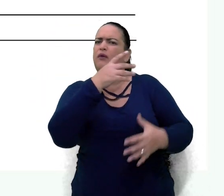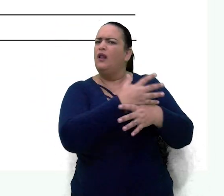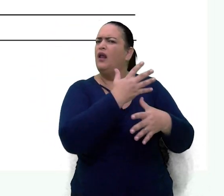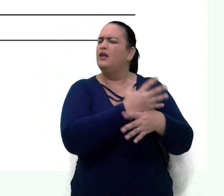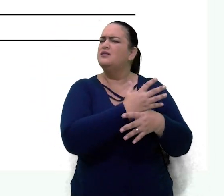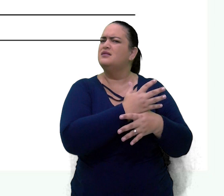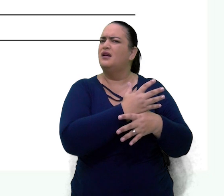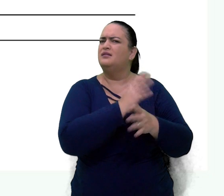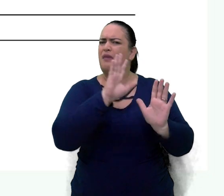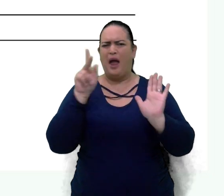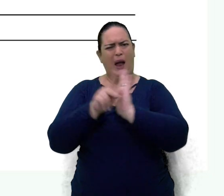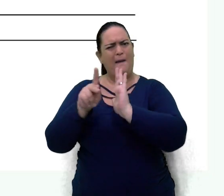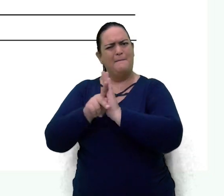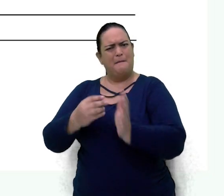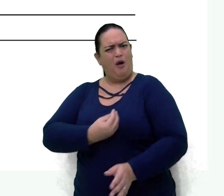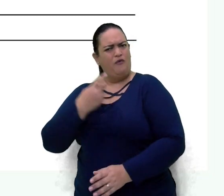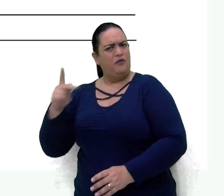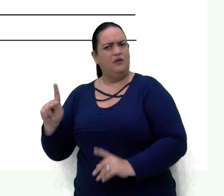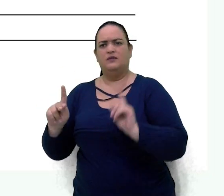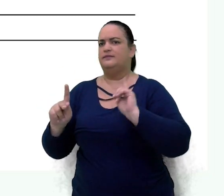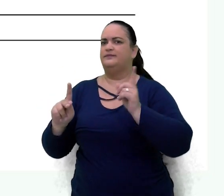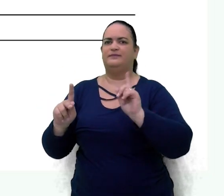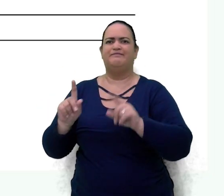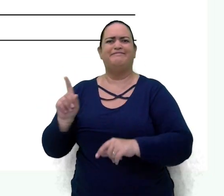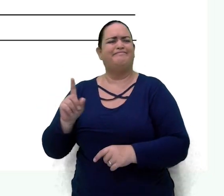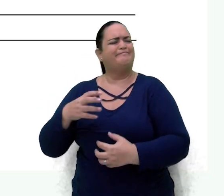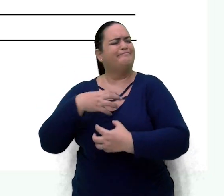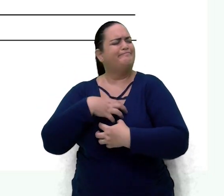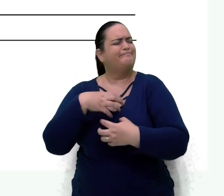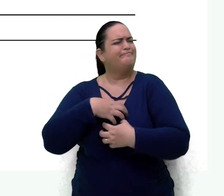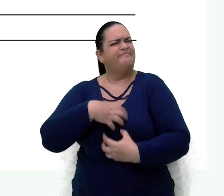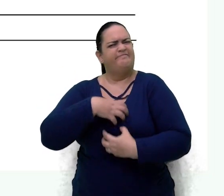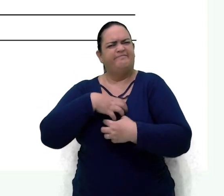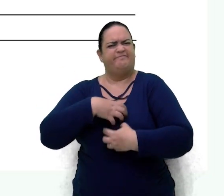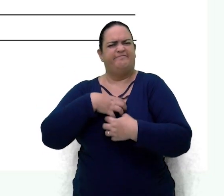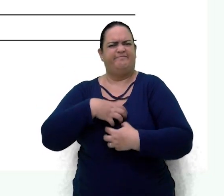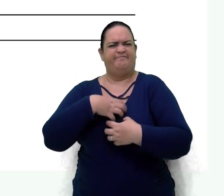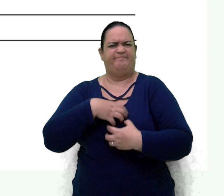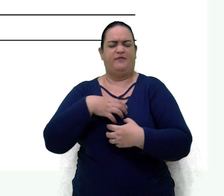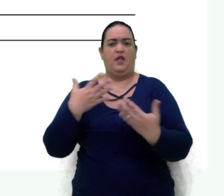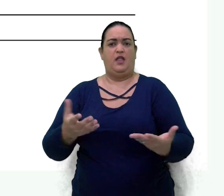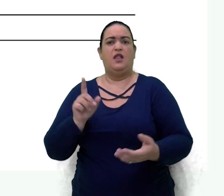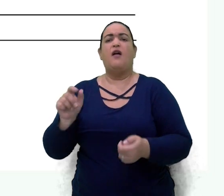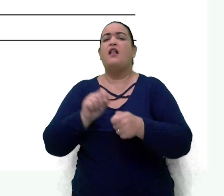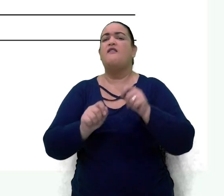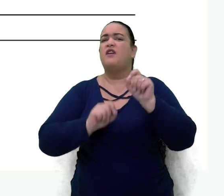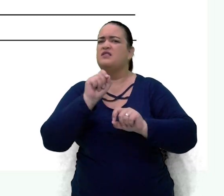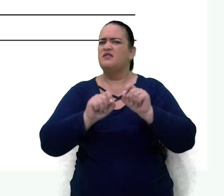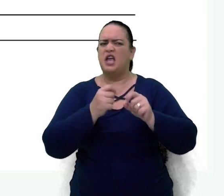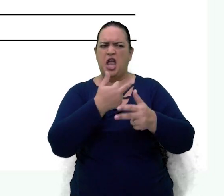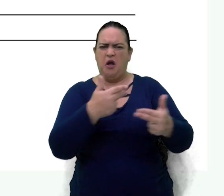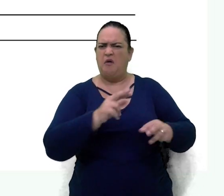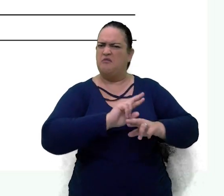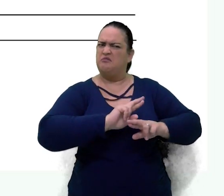deixa muito bravo. E por isso ele tem algumas atitudes que não é comum para o animal. Ele muda o